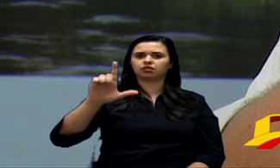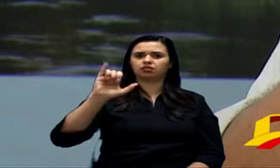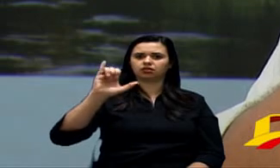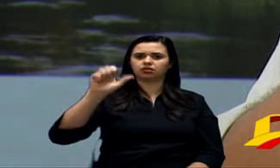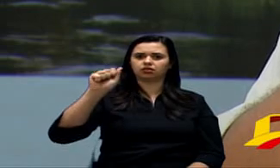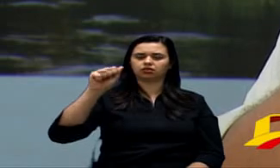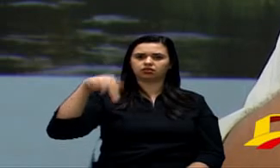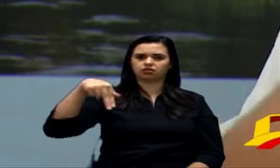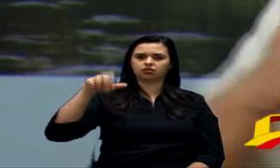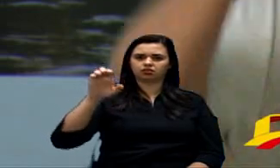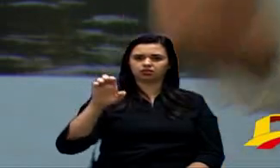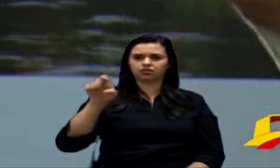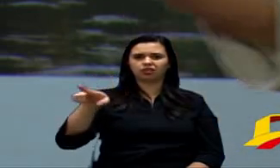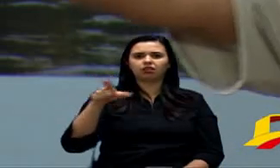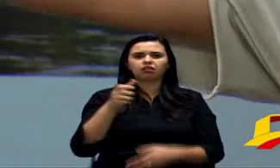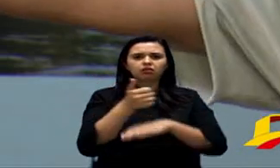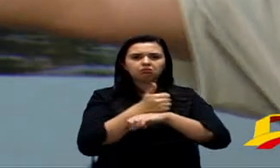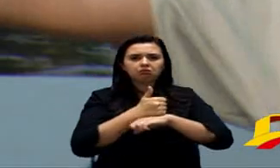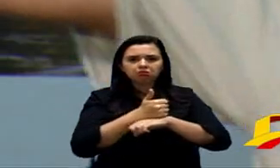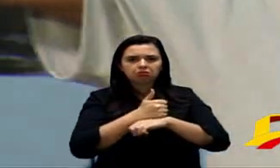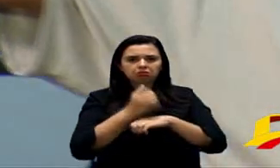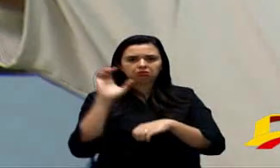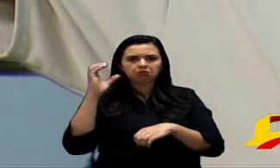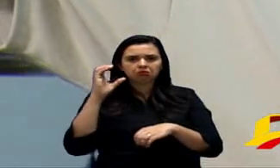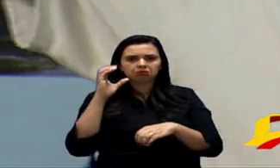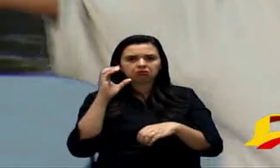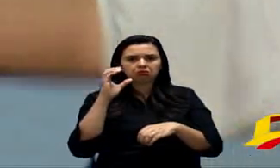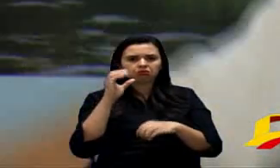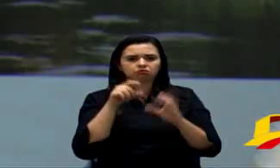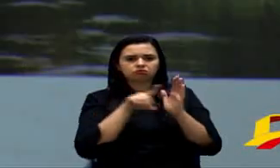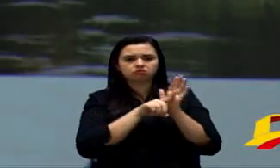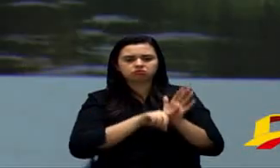e não é veterinária, presidir o conselho.